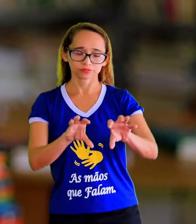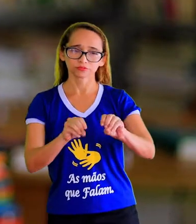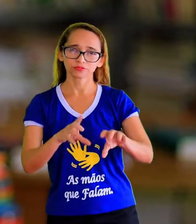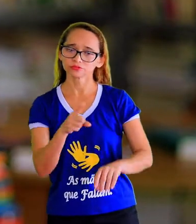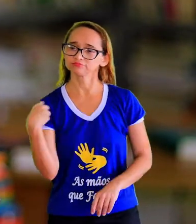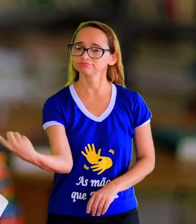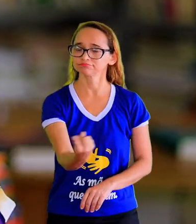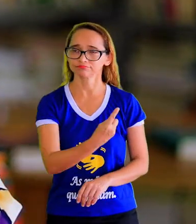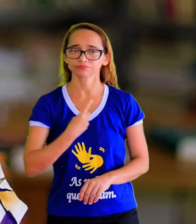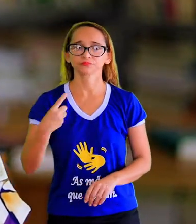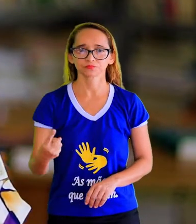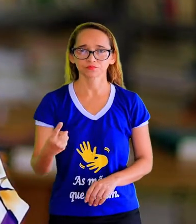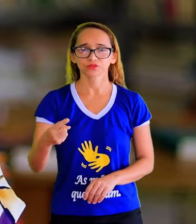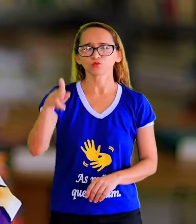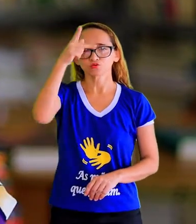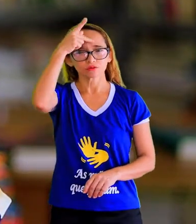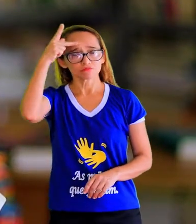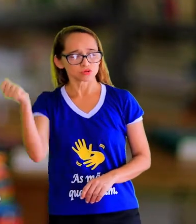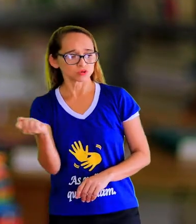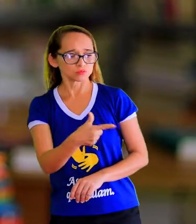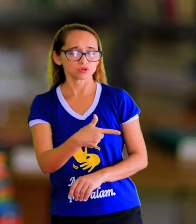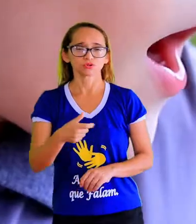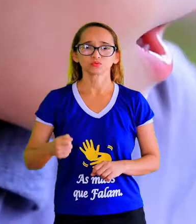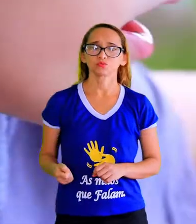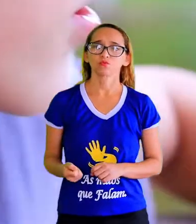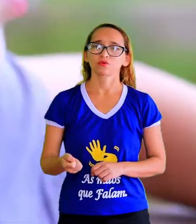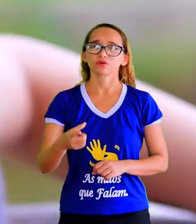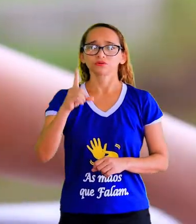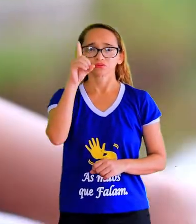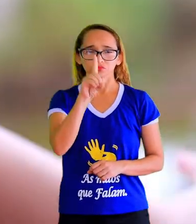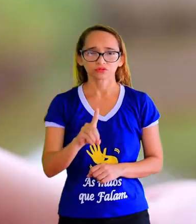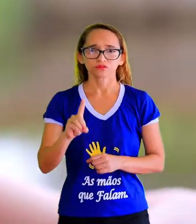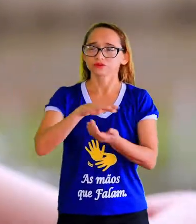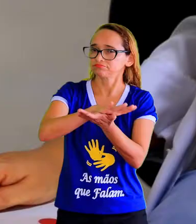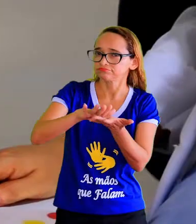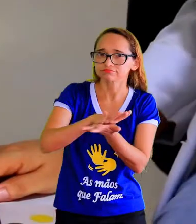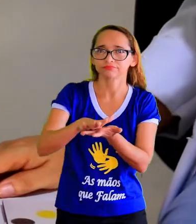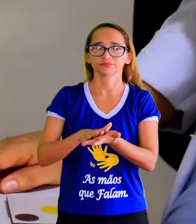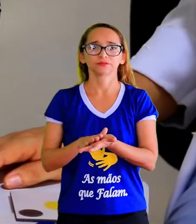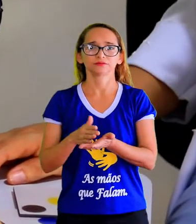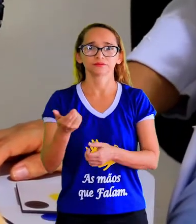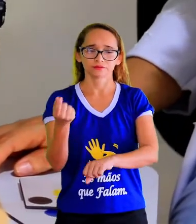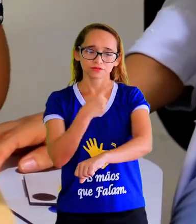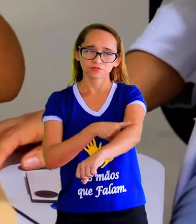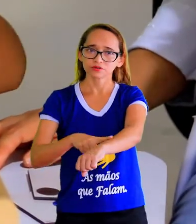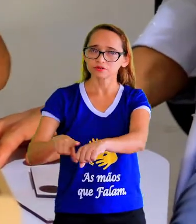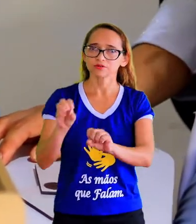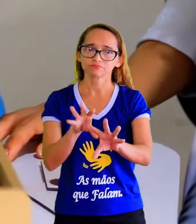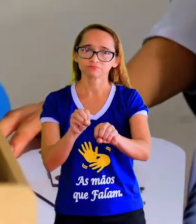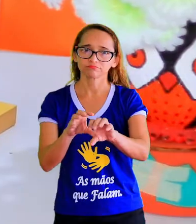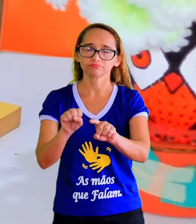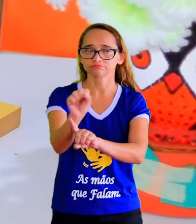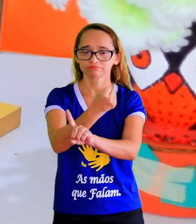pureza do que nós a eles sobre comportamento social. O autismo faz parte da criança, mas não define quem ela é.